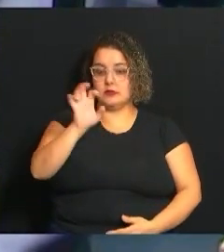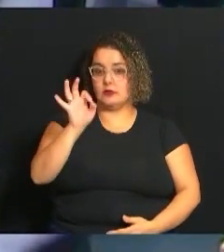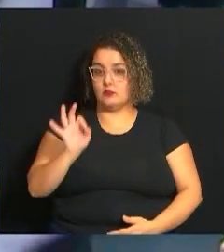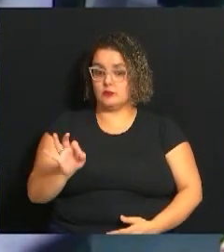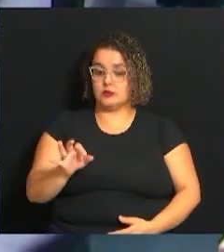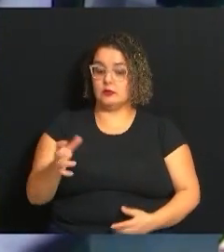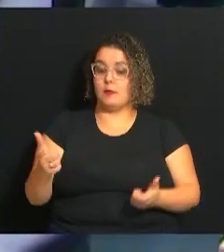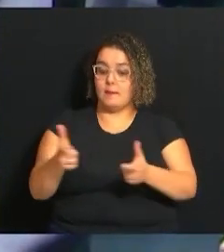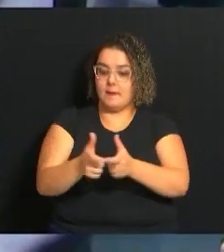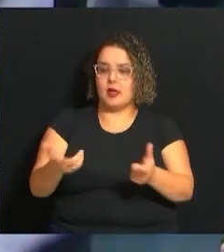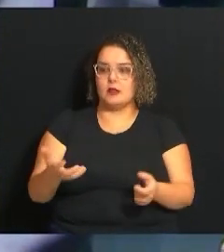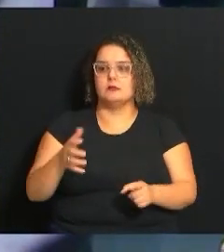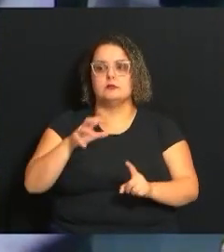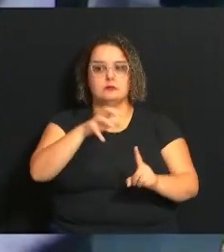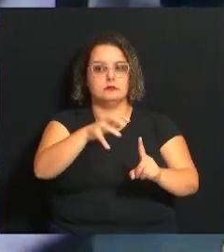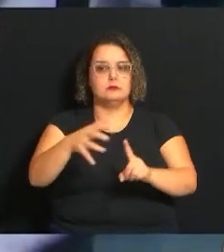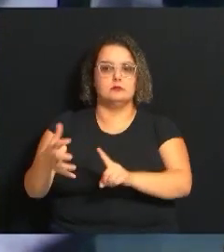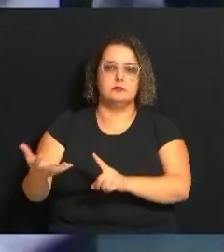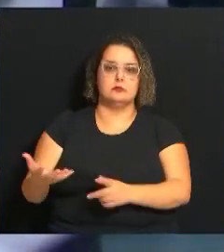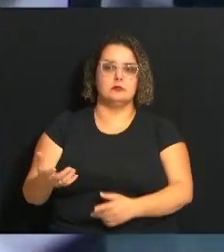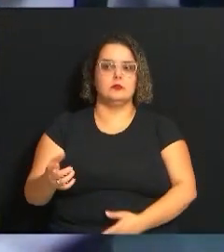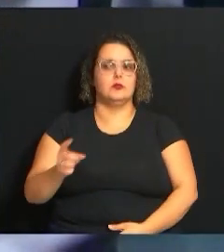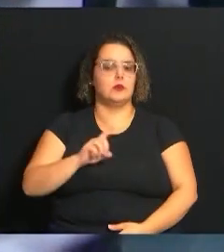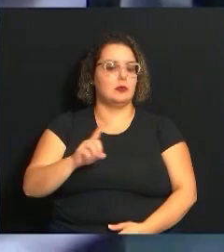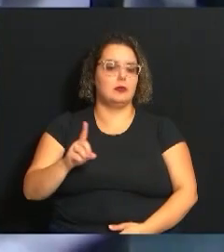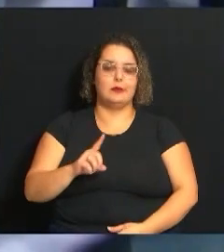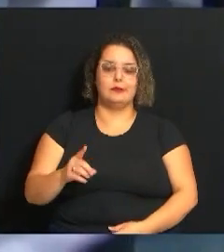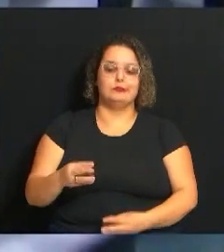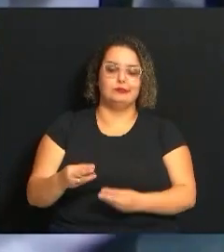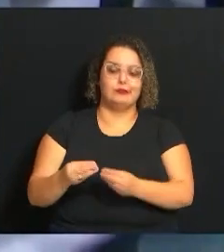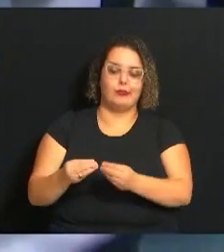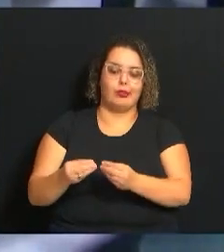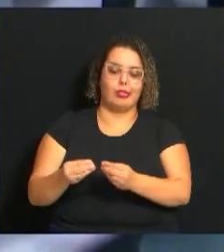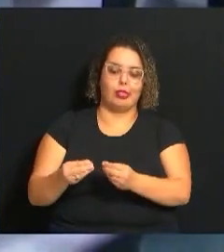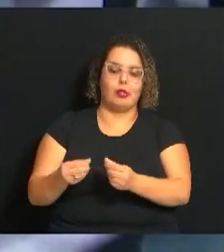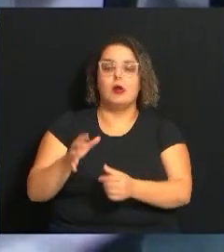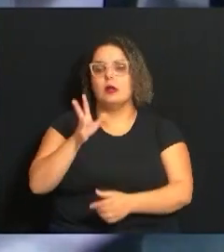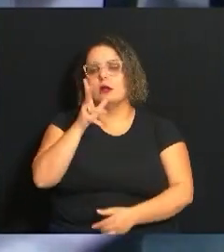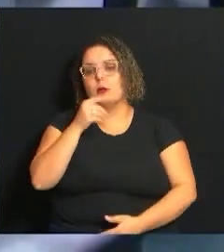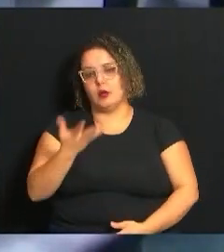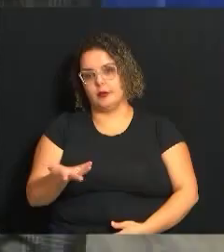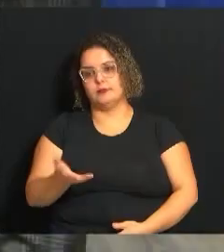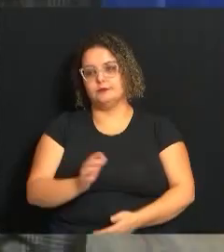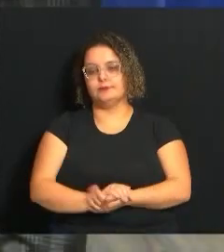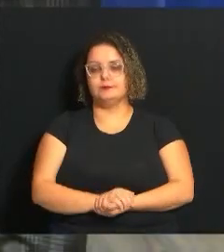ambiente do que eles que não são, naqueles que não são decompostos de uma forma muito rápida.